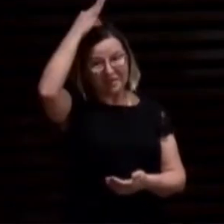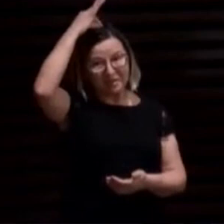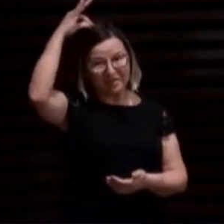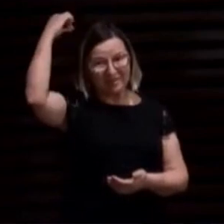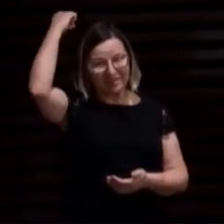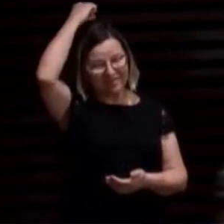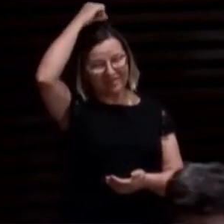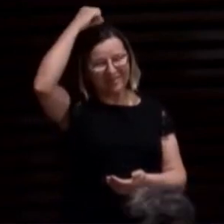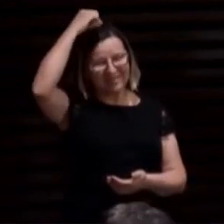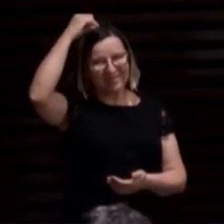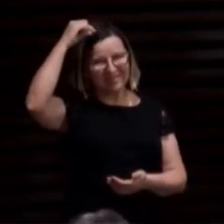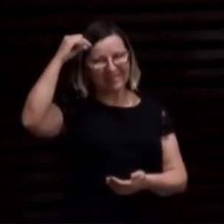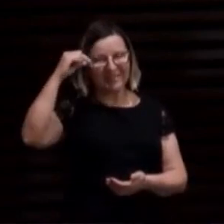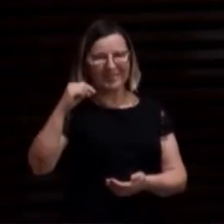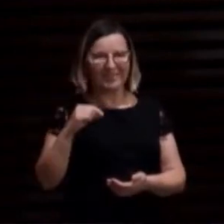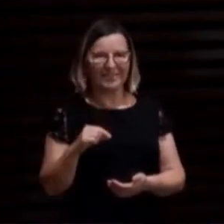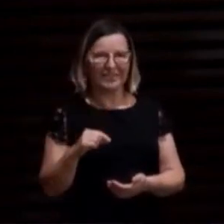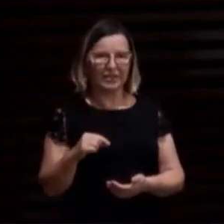nos trouxe